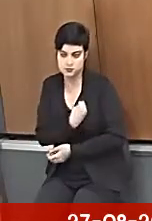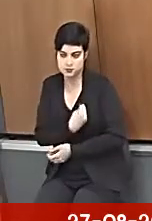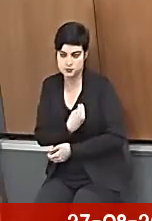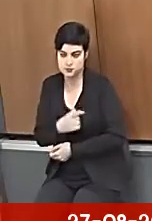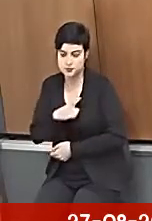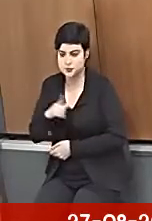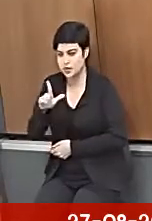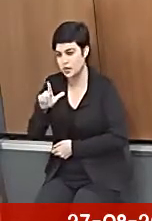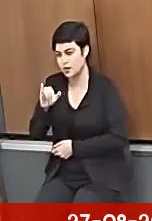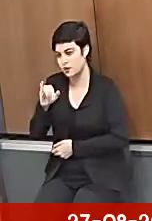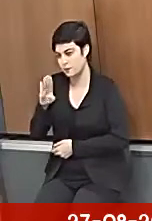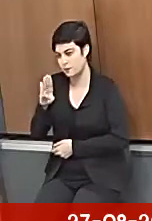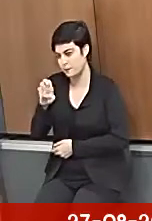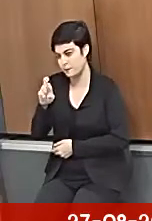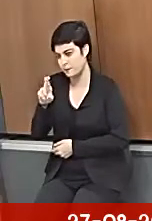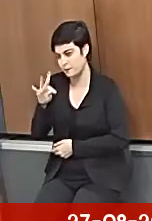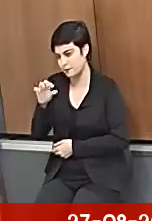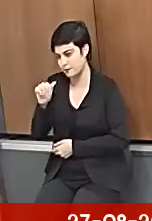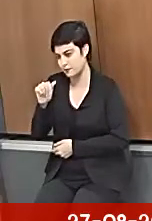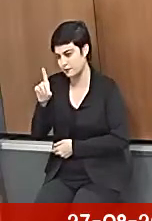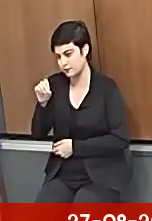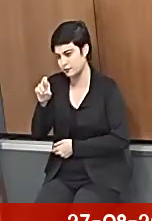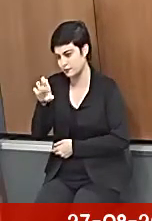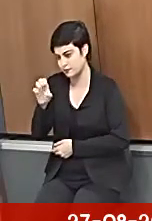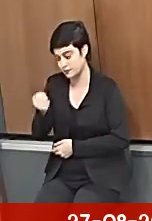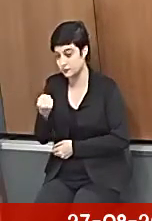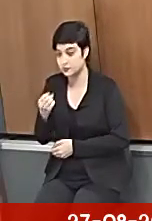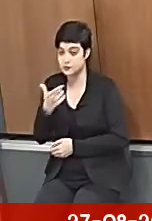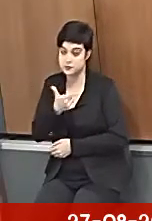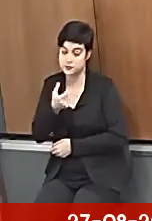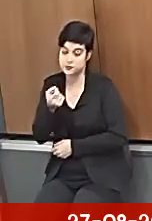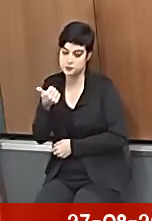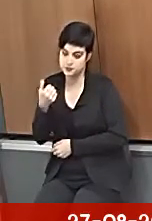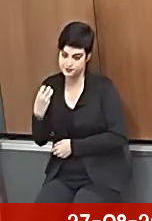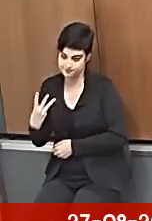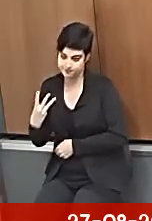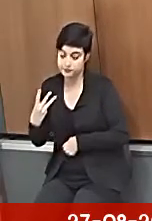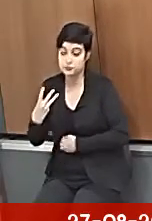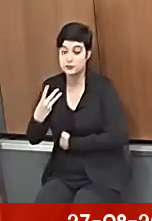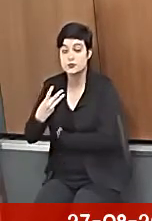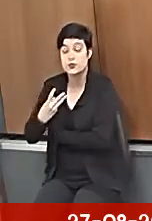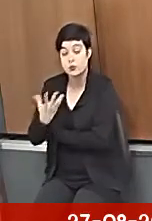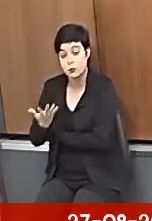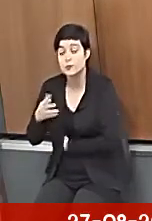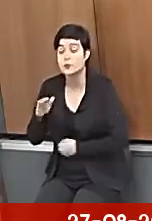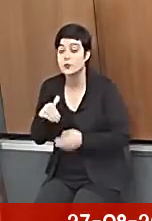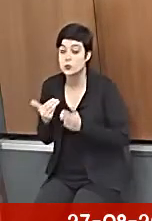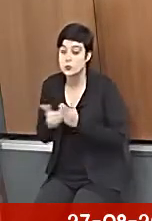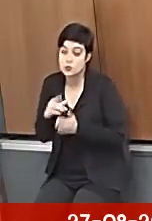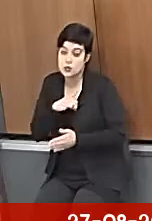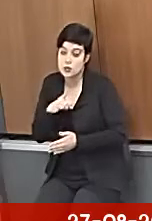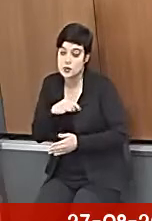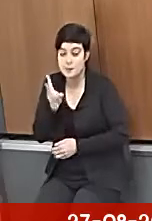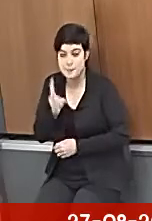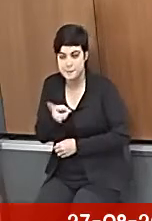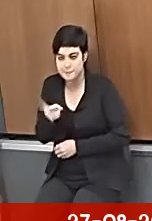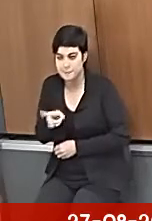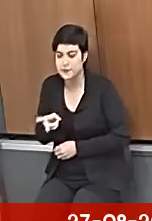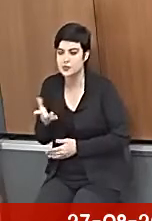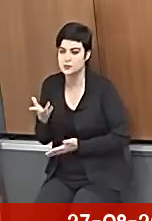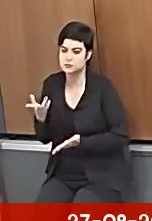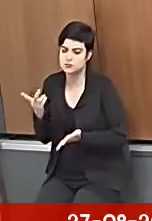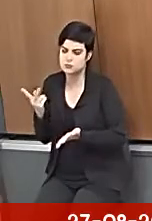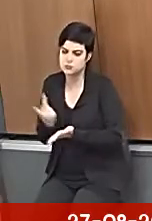2013 e vi pelo menos nesses estádios que eu já fui todos têm a mesma realidade do mineirão o acesso